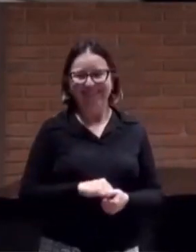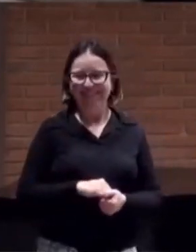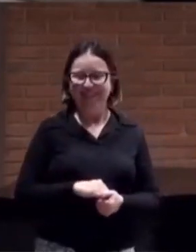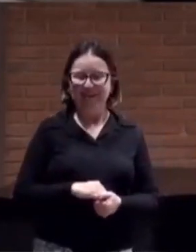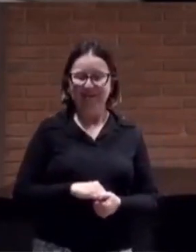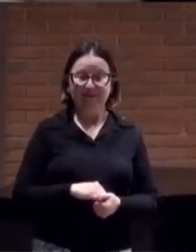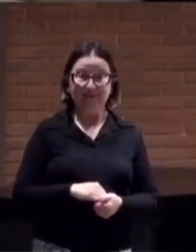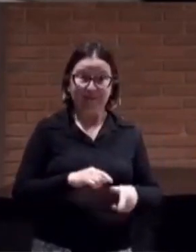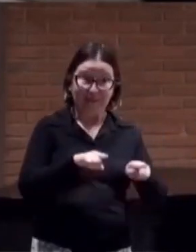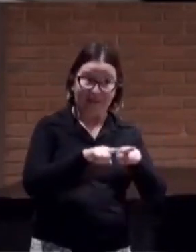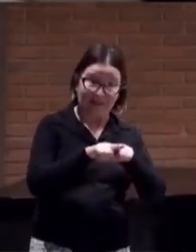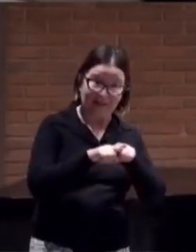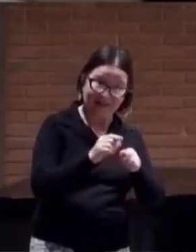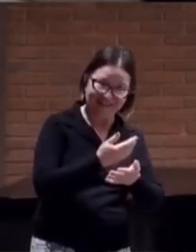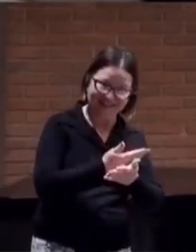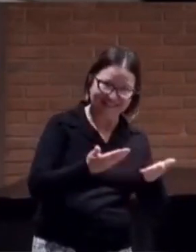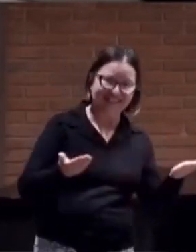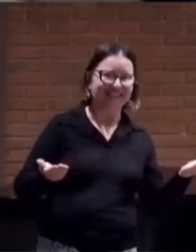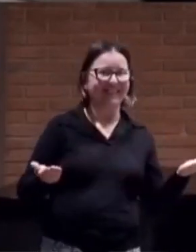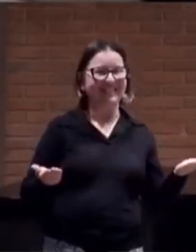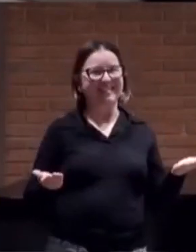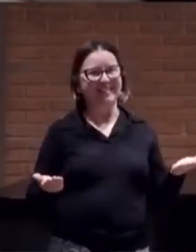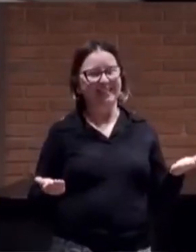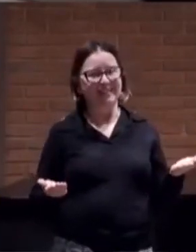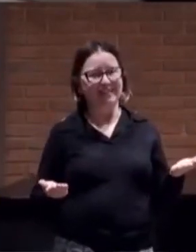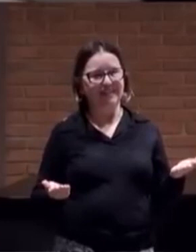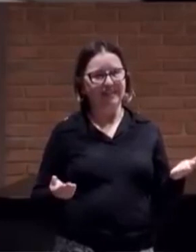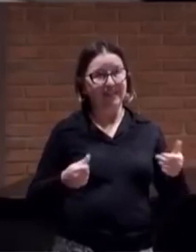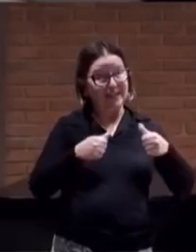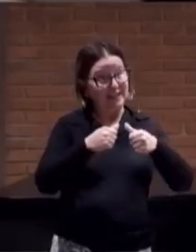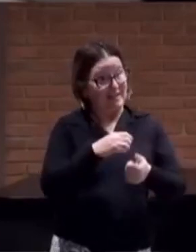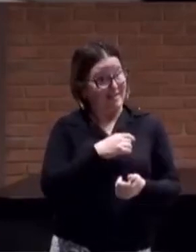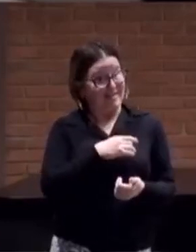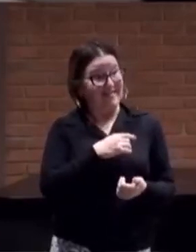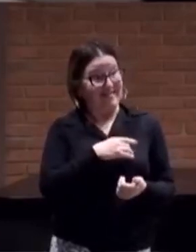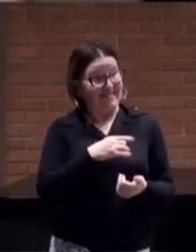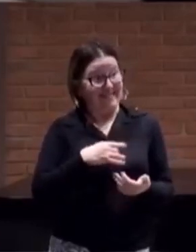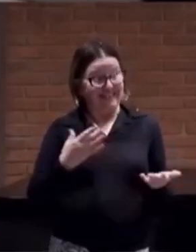Meu irmão, que estás com medo